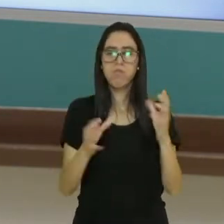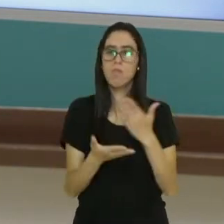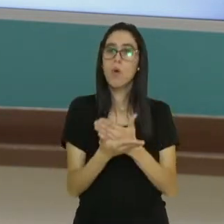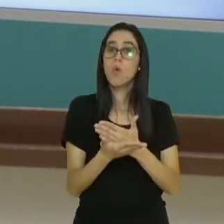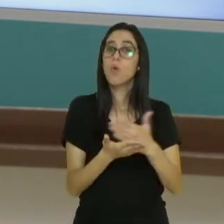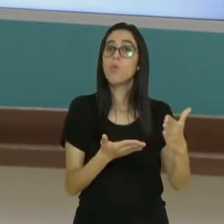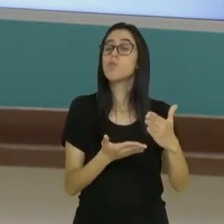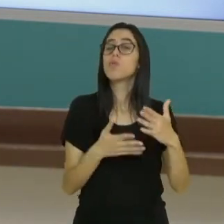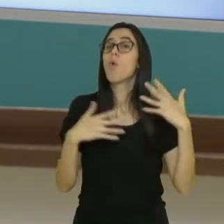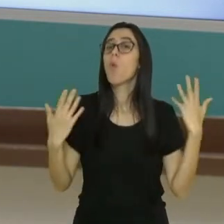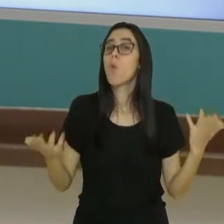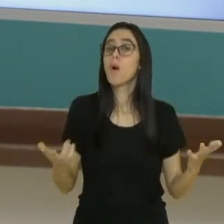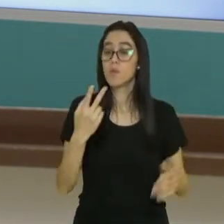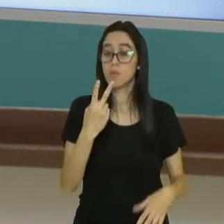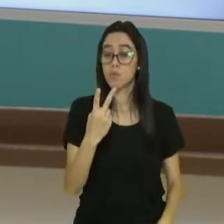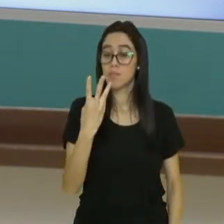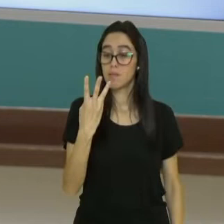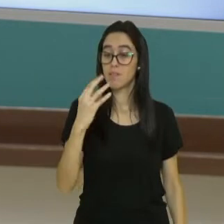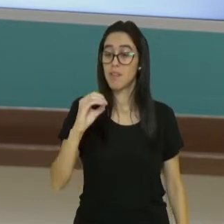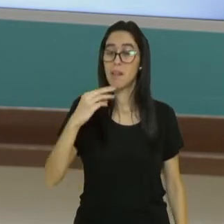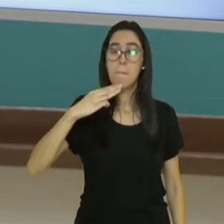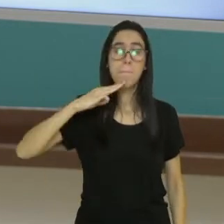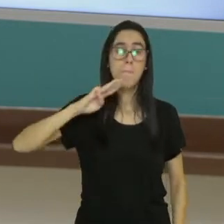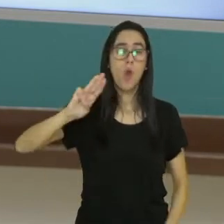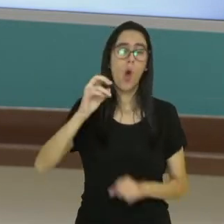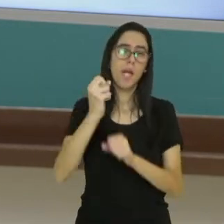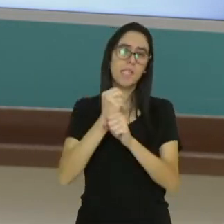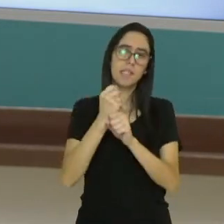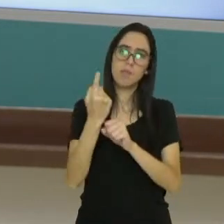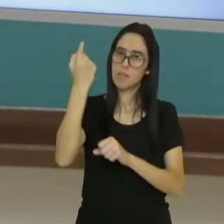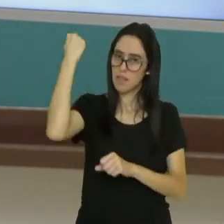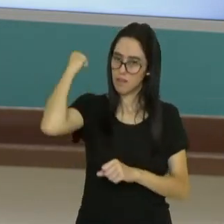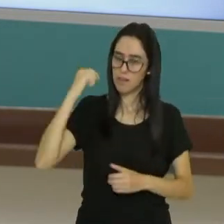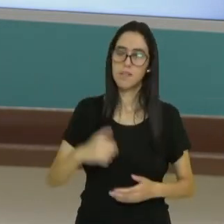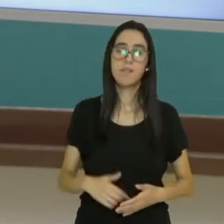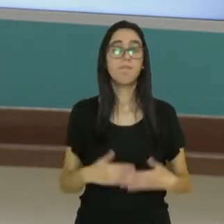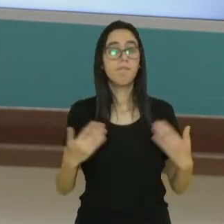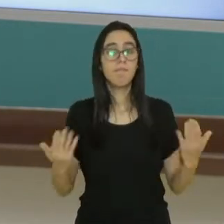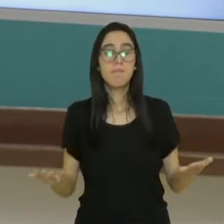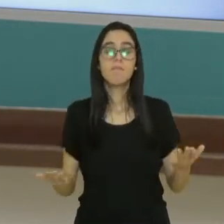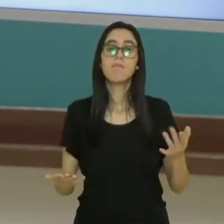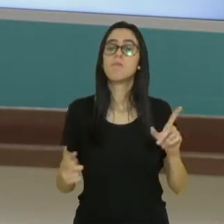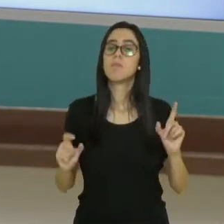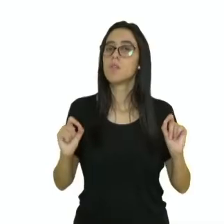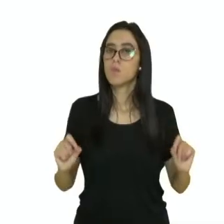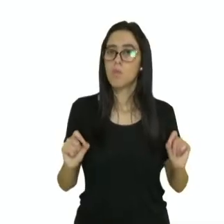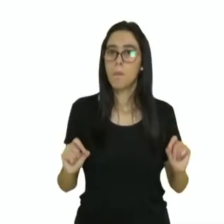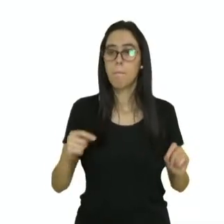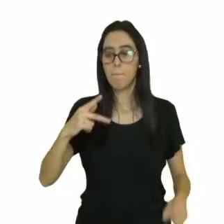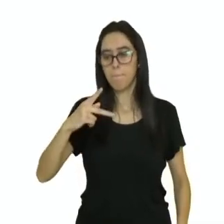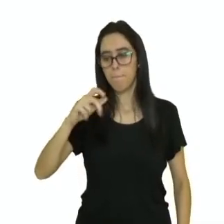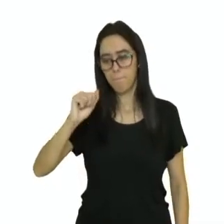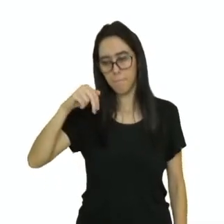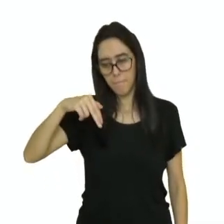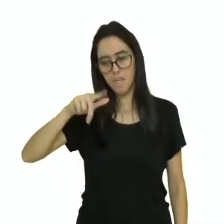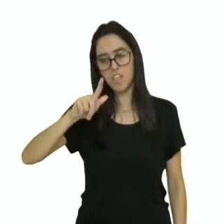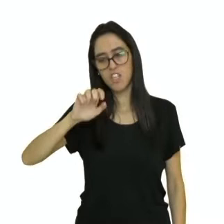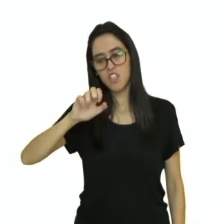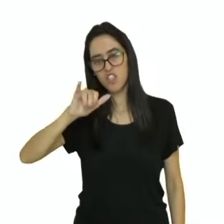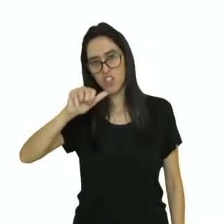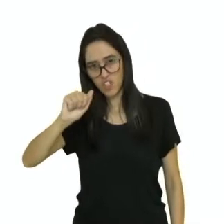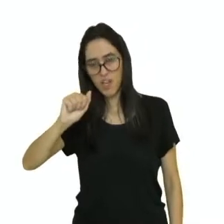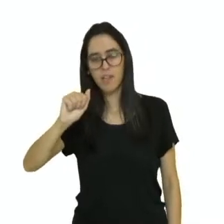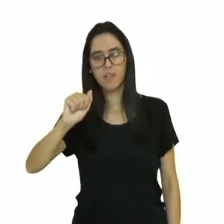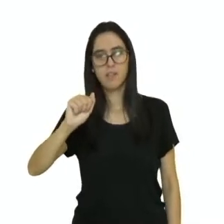há 230 milhões de anos atrás. E aí a gente vai ter, então, a Pangeia, há